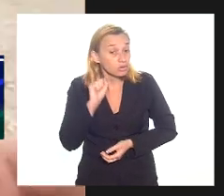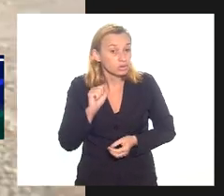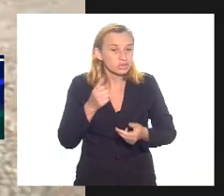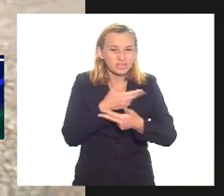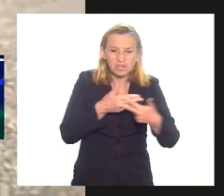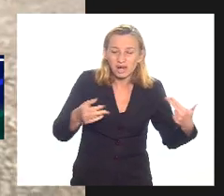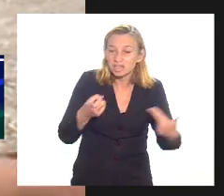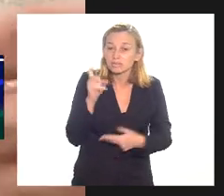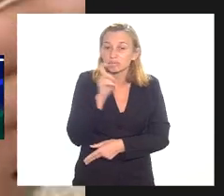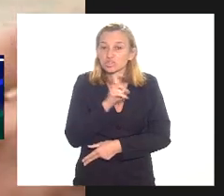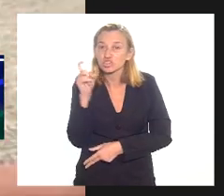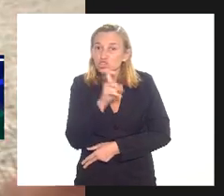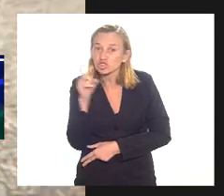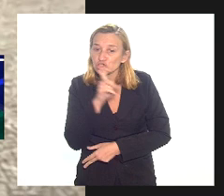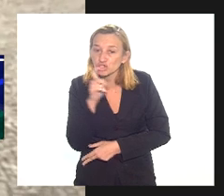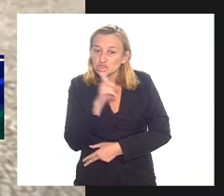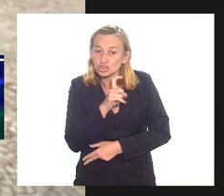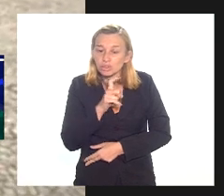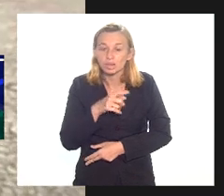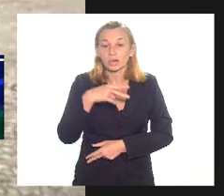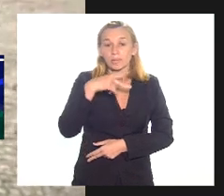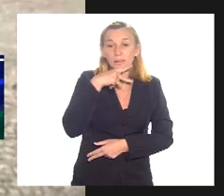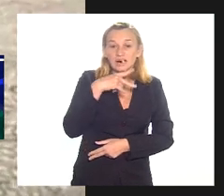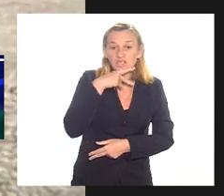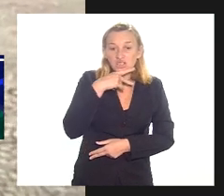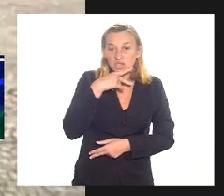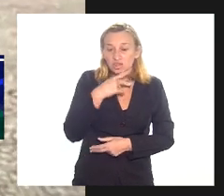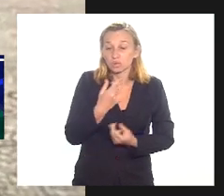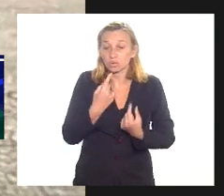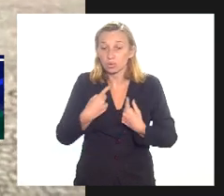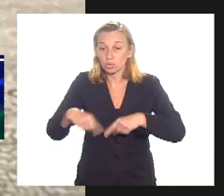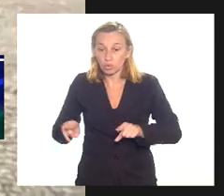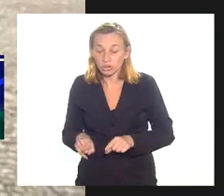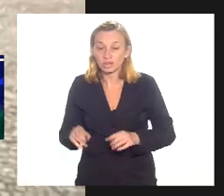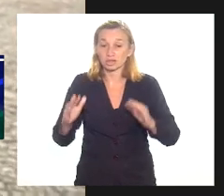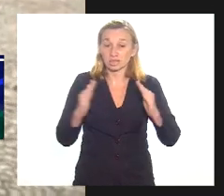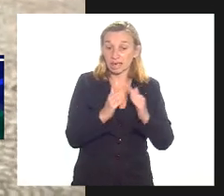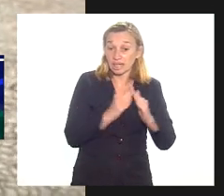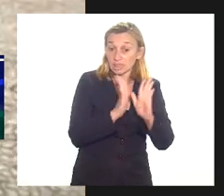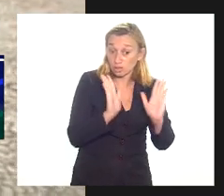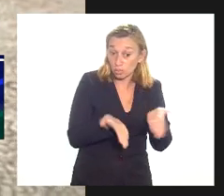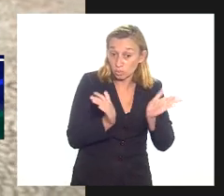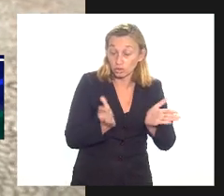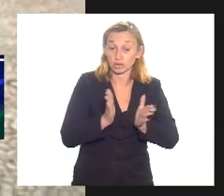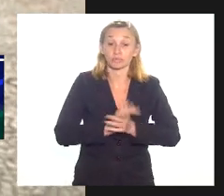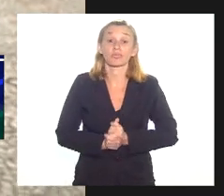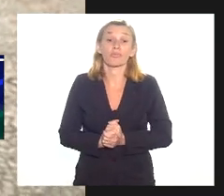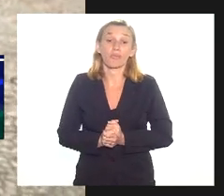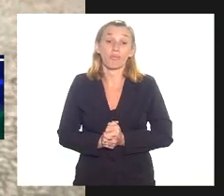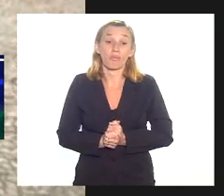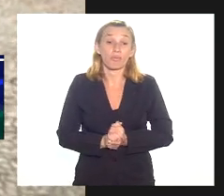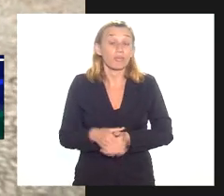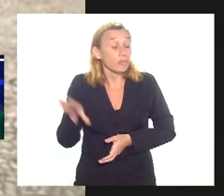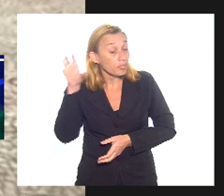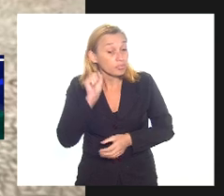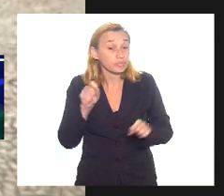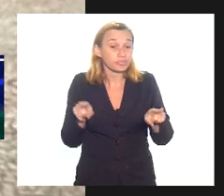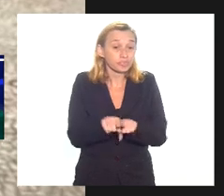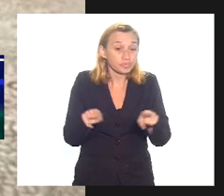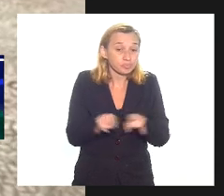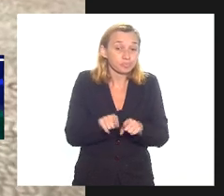de mentiras colocadas por partidos progressistas, por forças progressistas dessa casa hoje. Eu ouvi, por